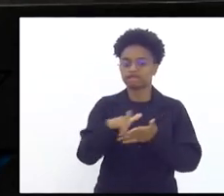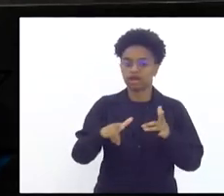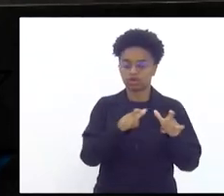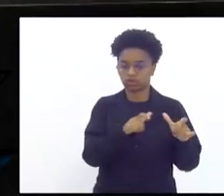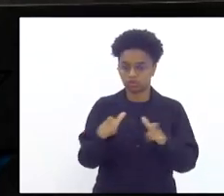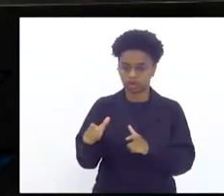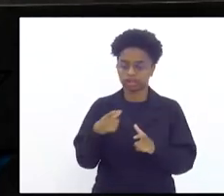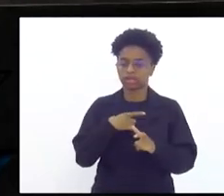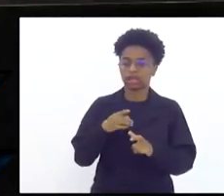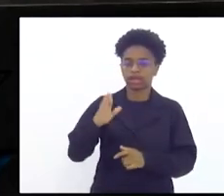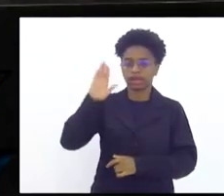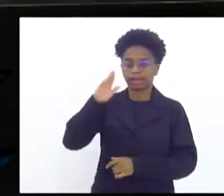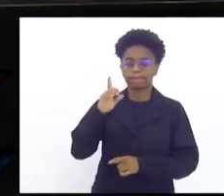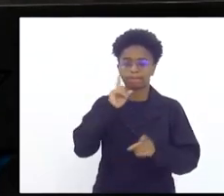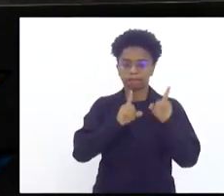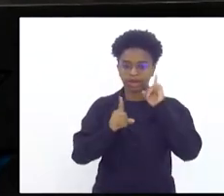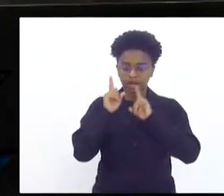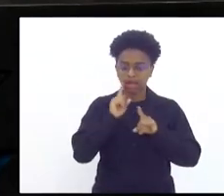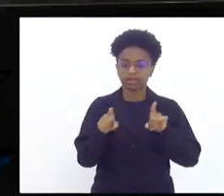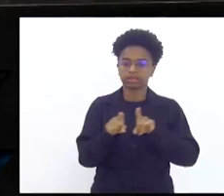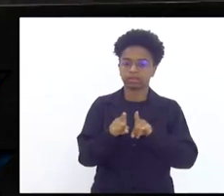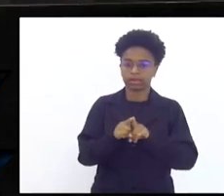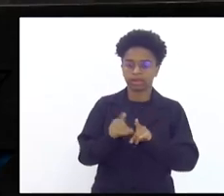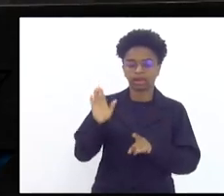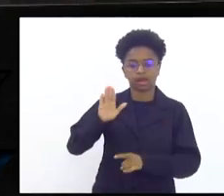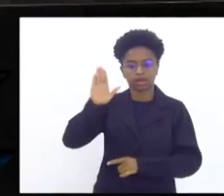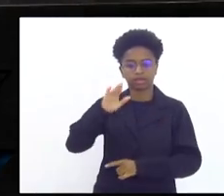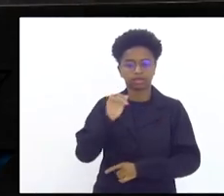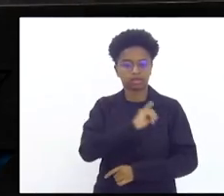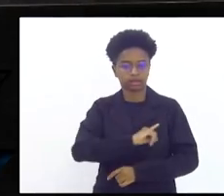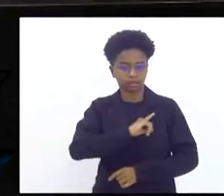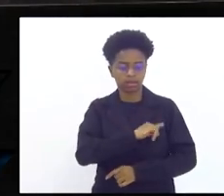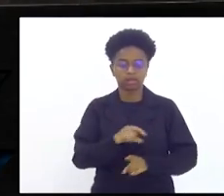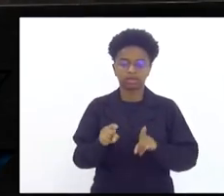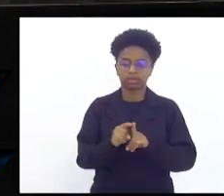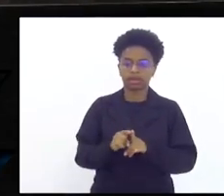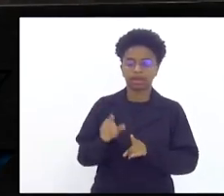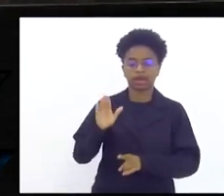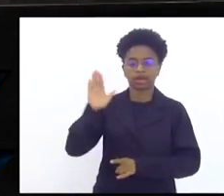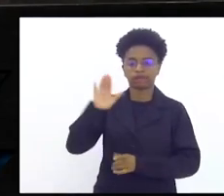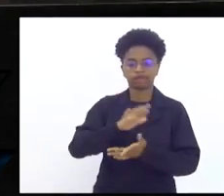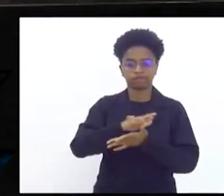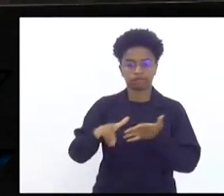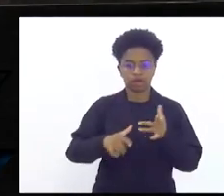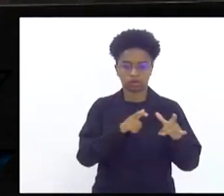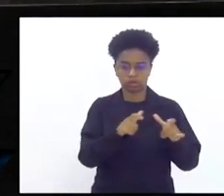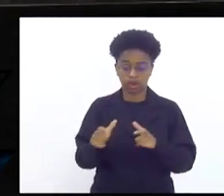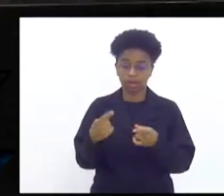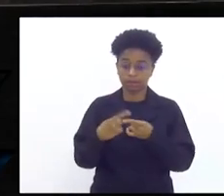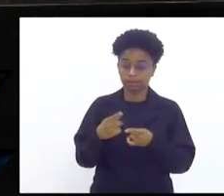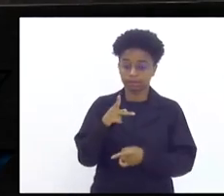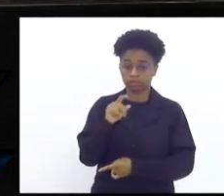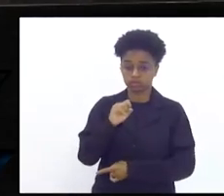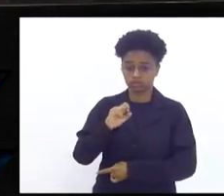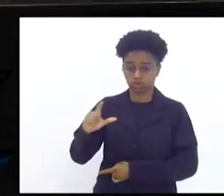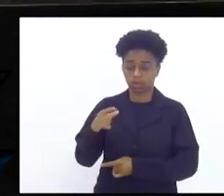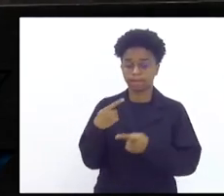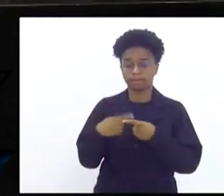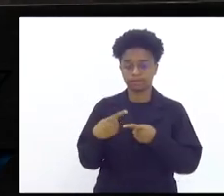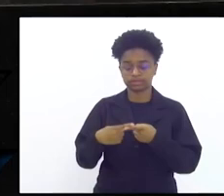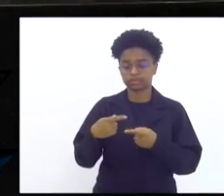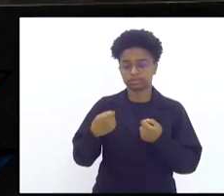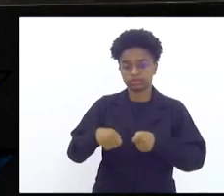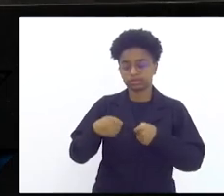lançaremos candidatos em Maricá lançaremos candidatos Itaboraí lançaremos candidatos nos diversos espaços porque o pessoal tem que ter